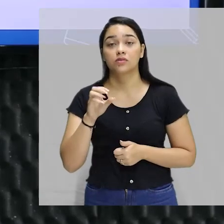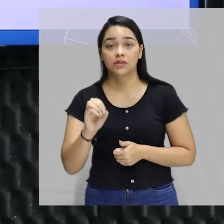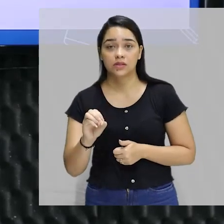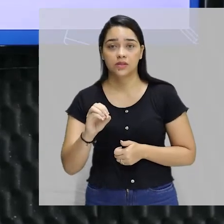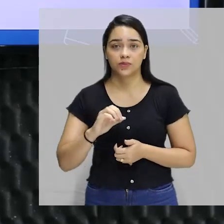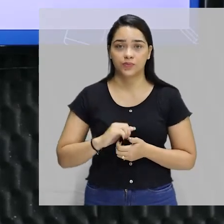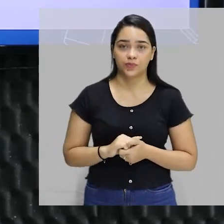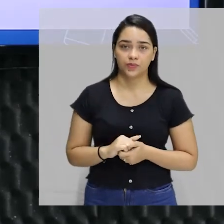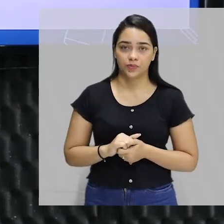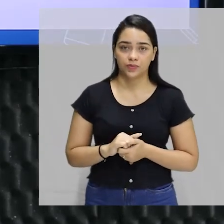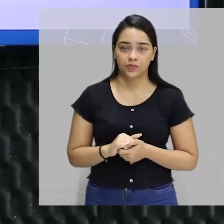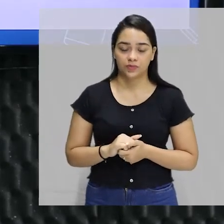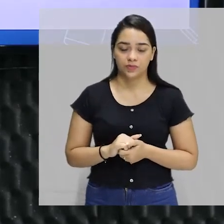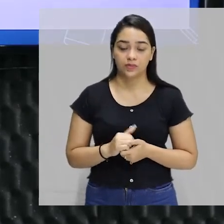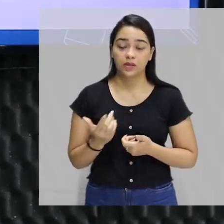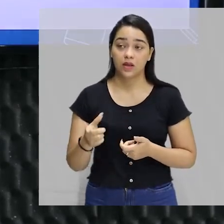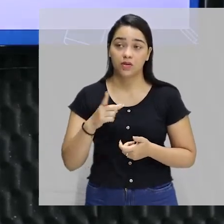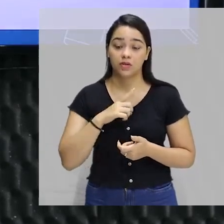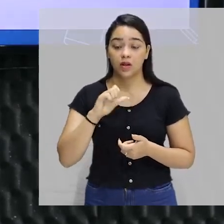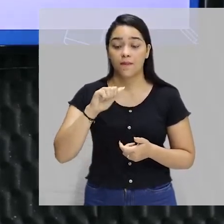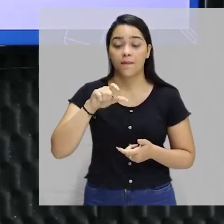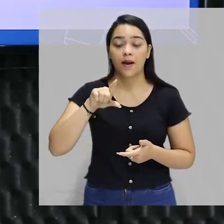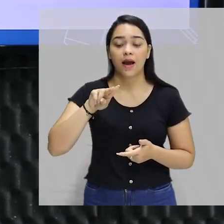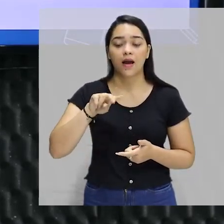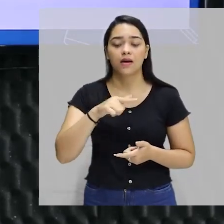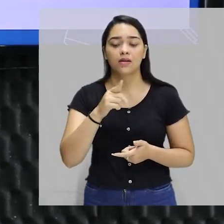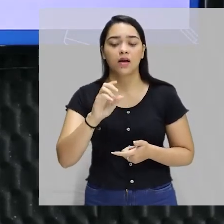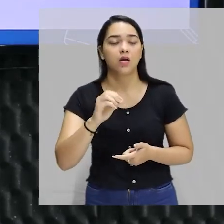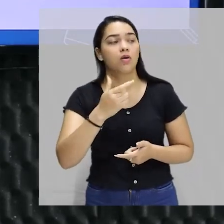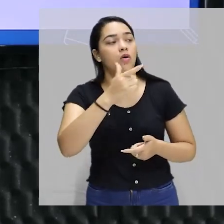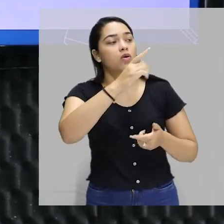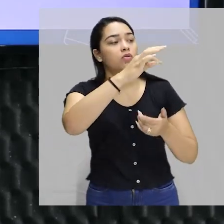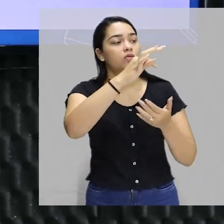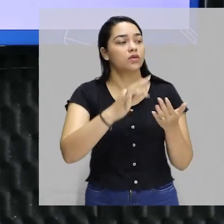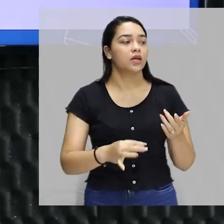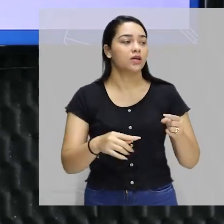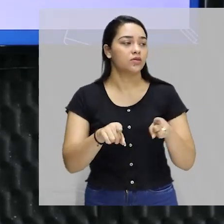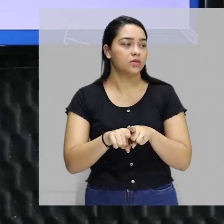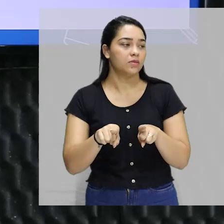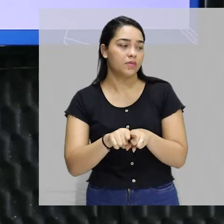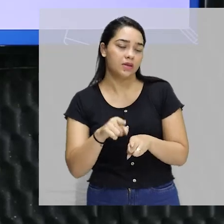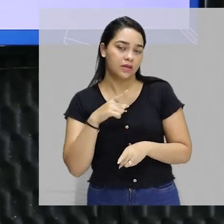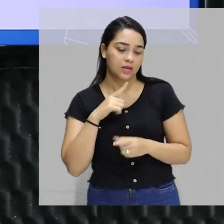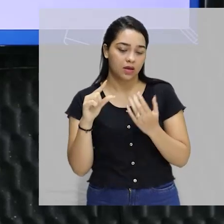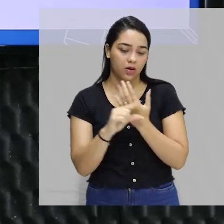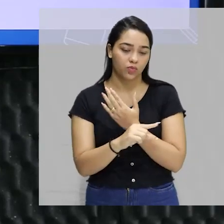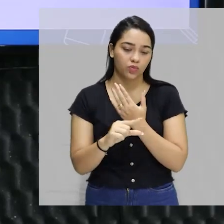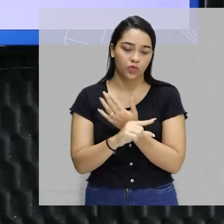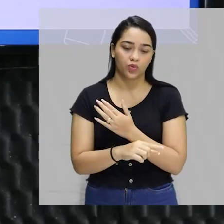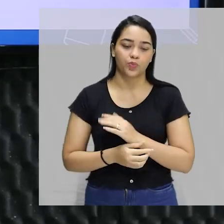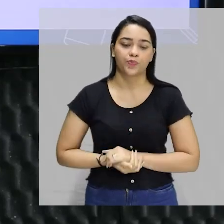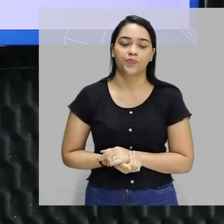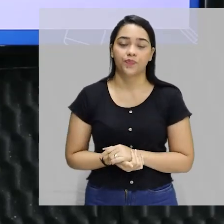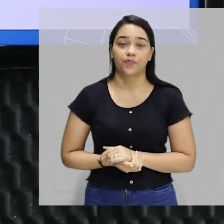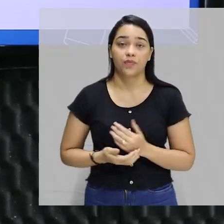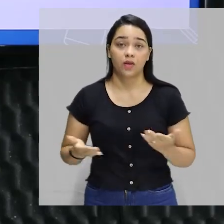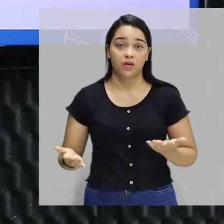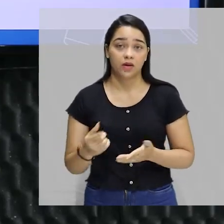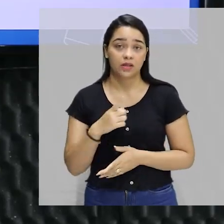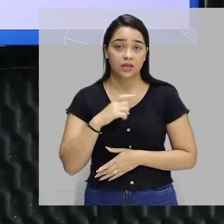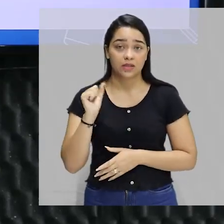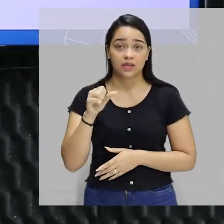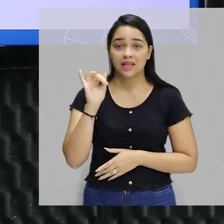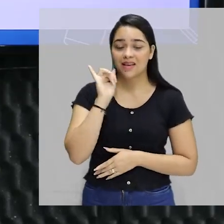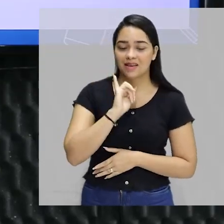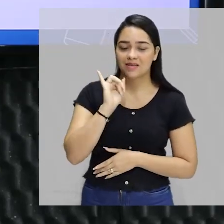que estão presentes em outro texto, então fazendo uma alusão a determinado texto, a determinado autor. Aqui nós temos,